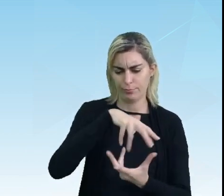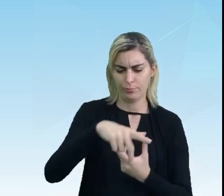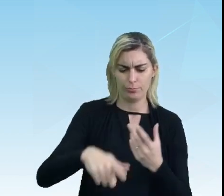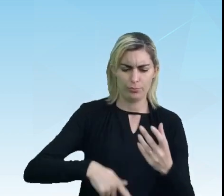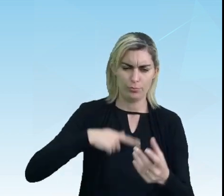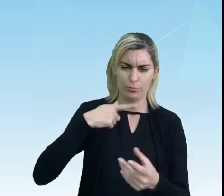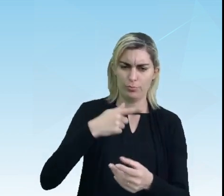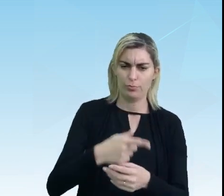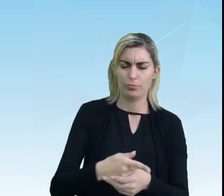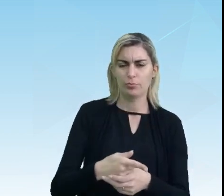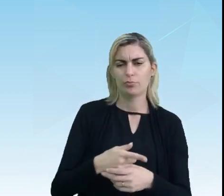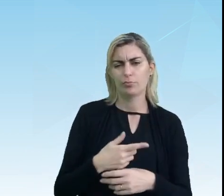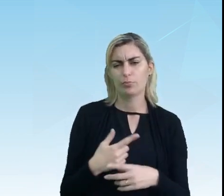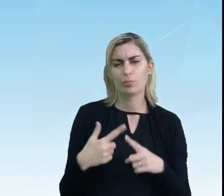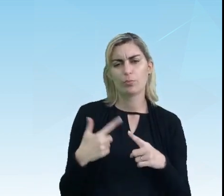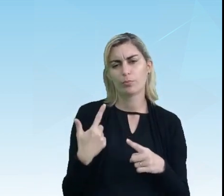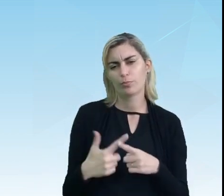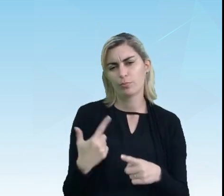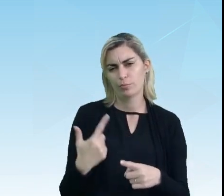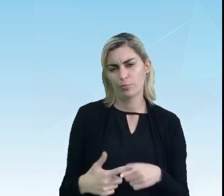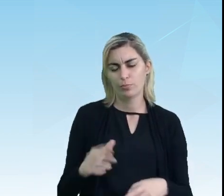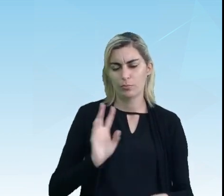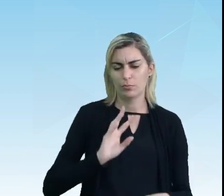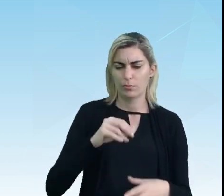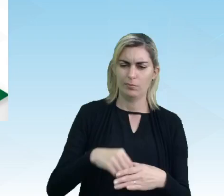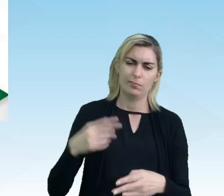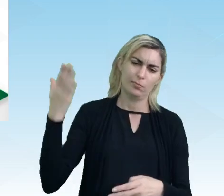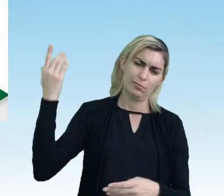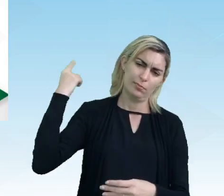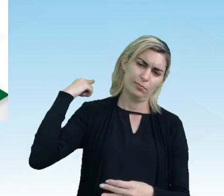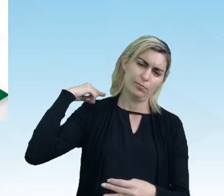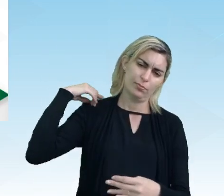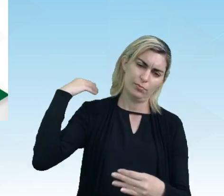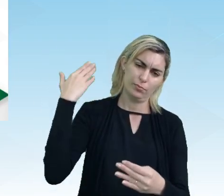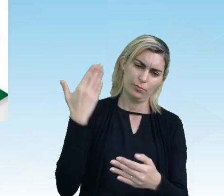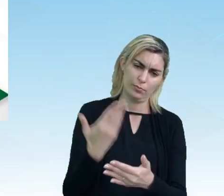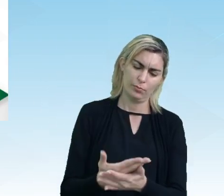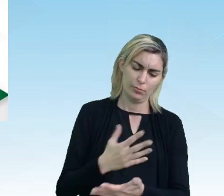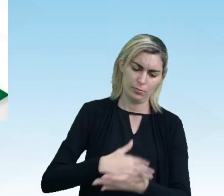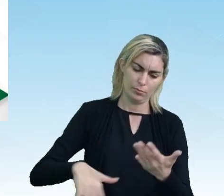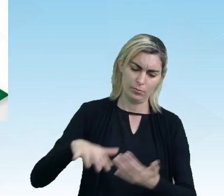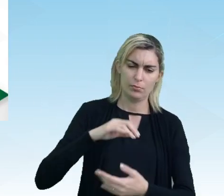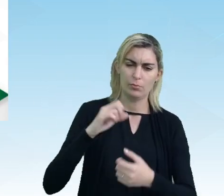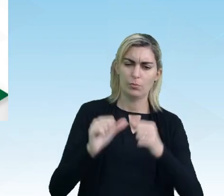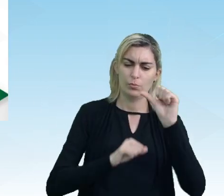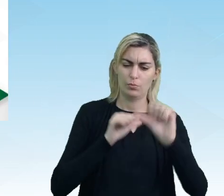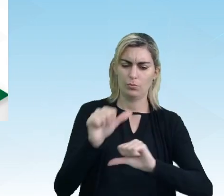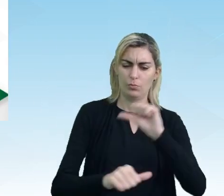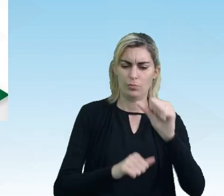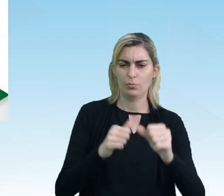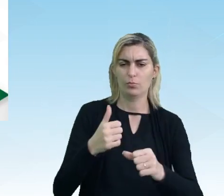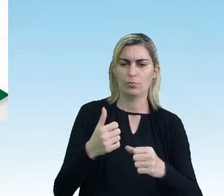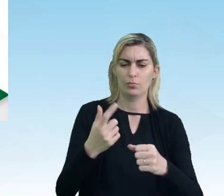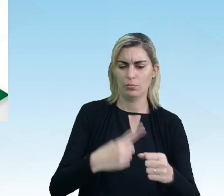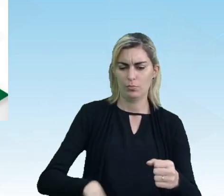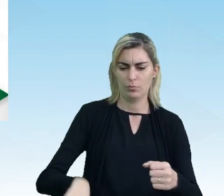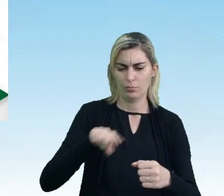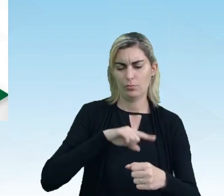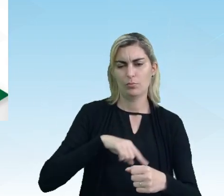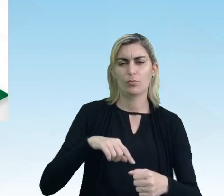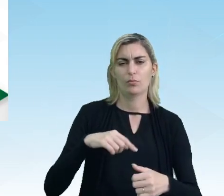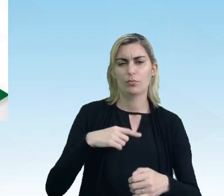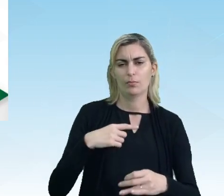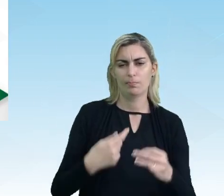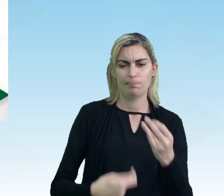globalização. Por quê? Porque desde a Revolução Industrial gerou grandes transformações no nosso modo de produção